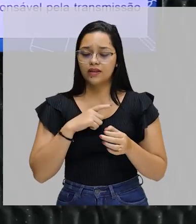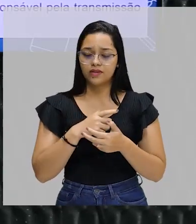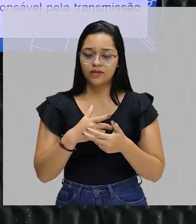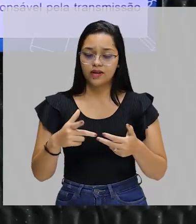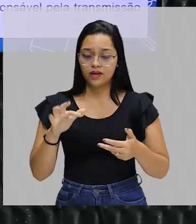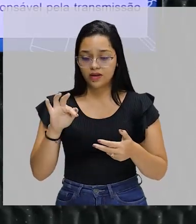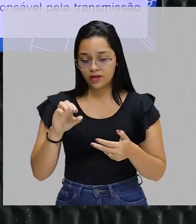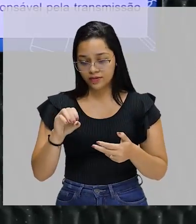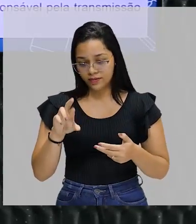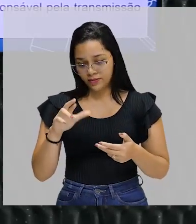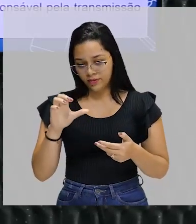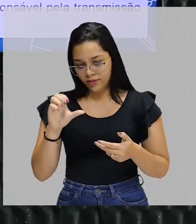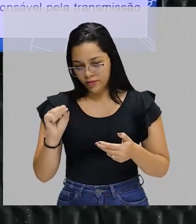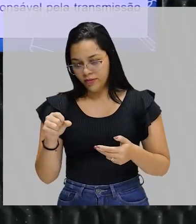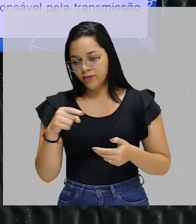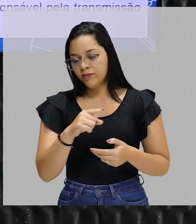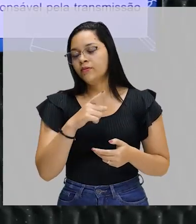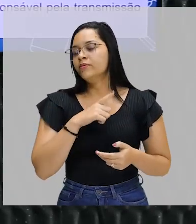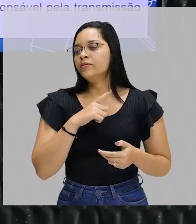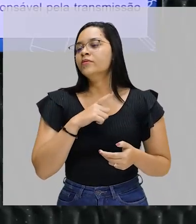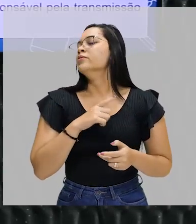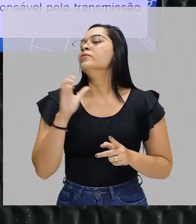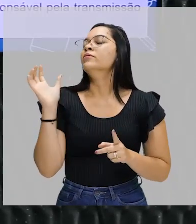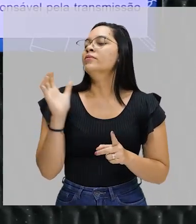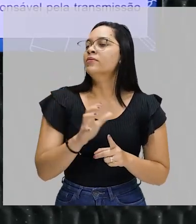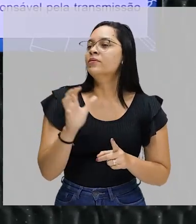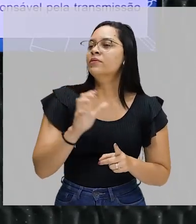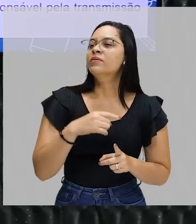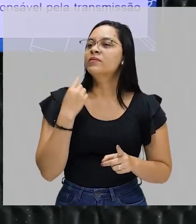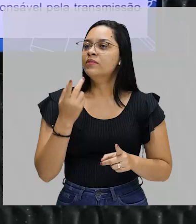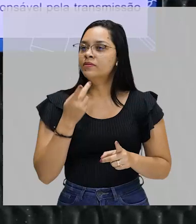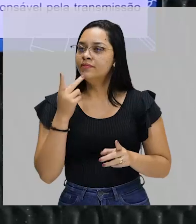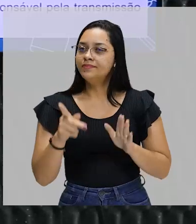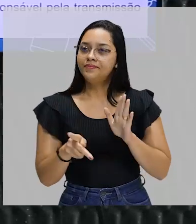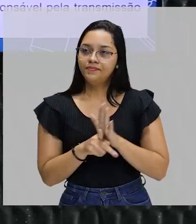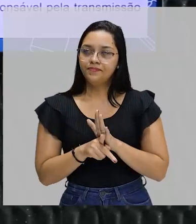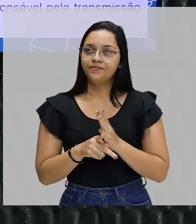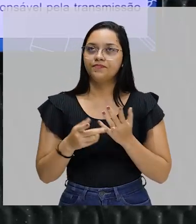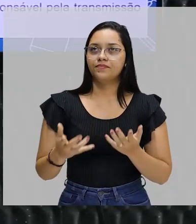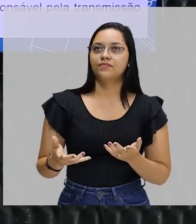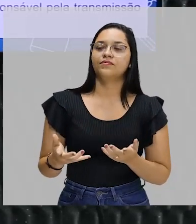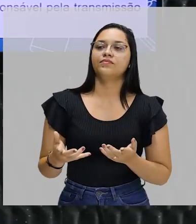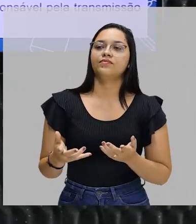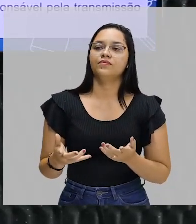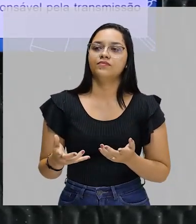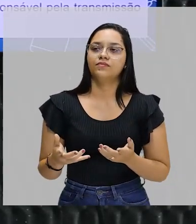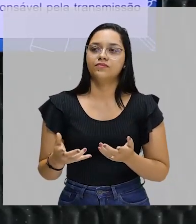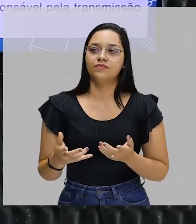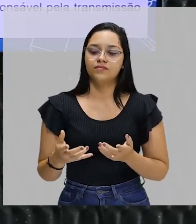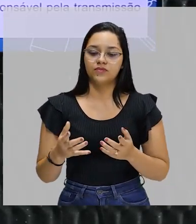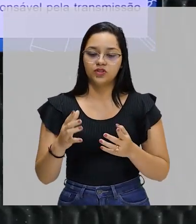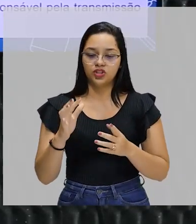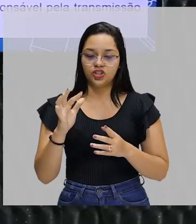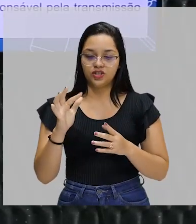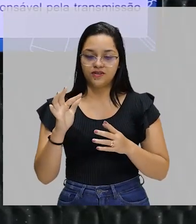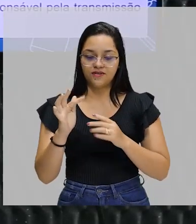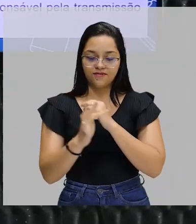forças eletromagnéticas que ali estão agindo. Quando nós falamos sobre a parte de física